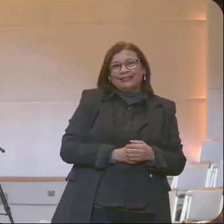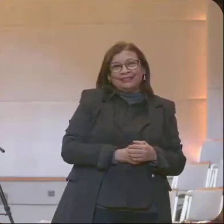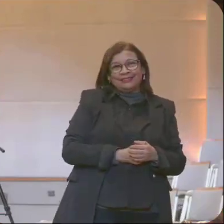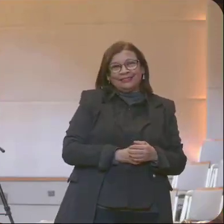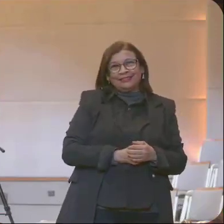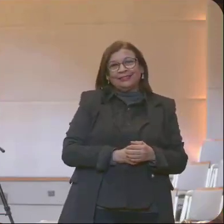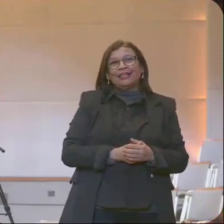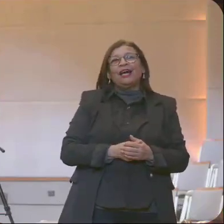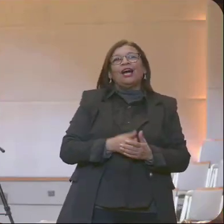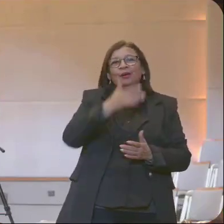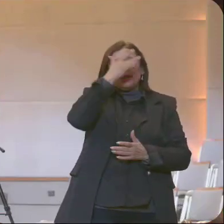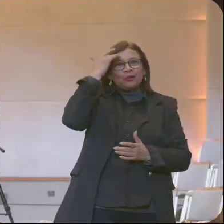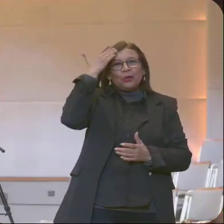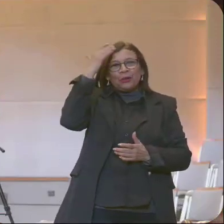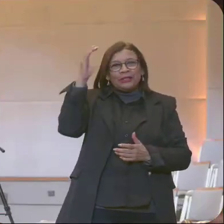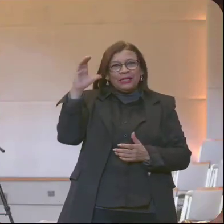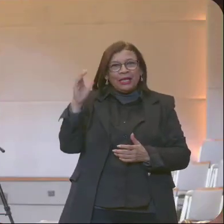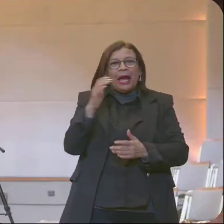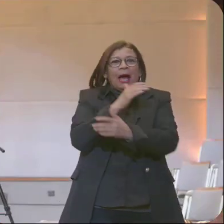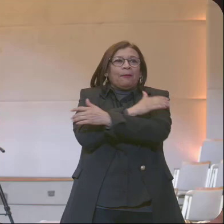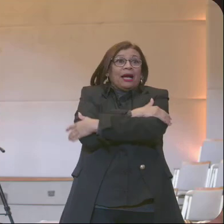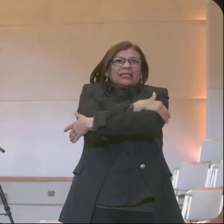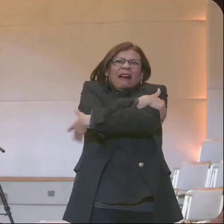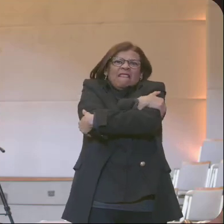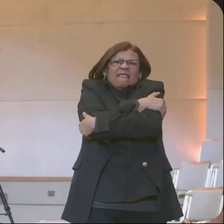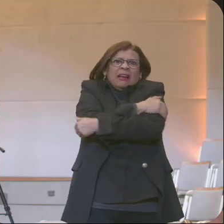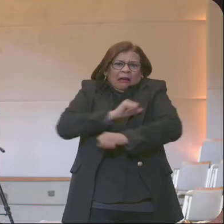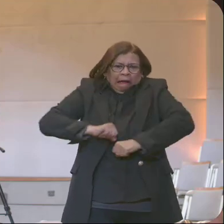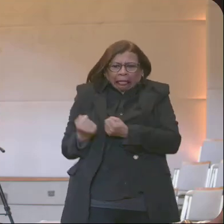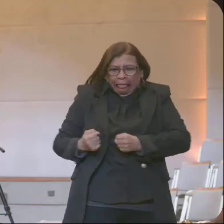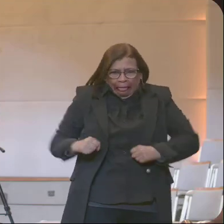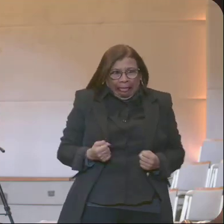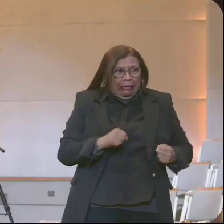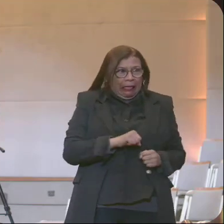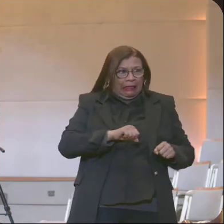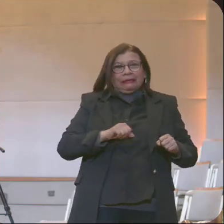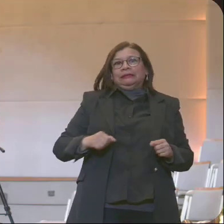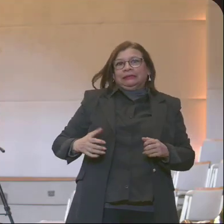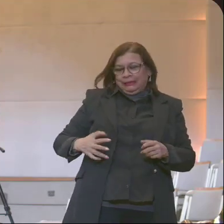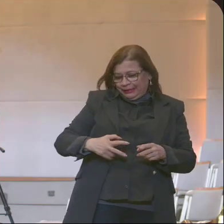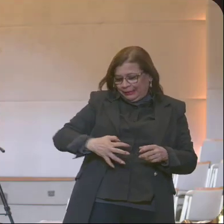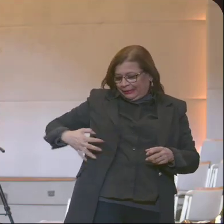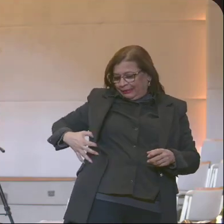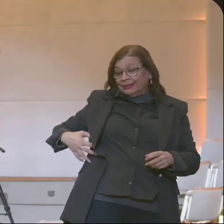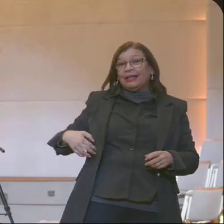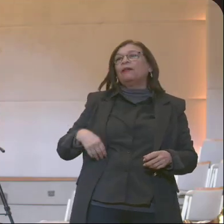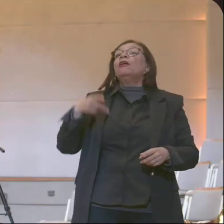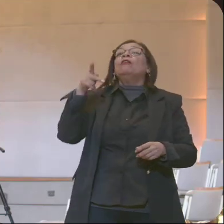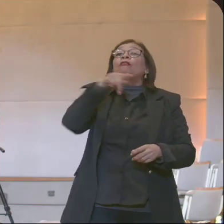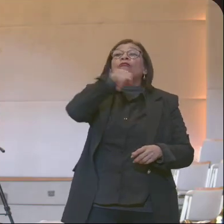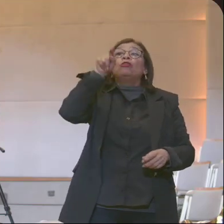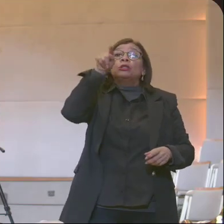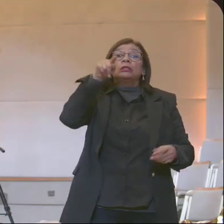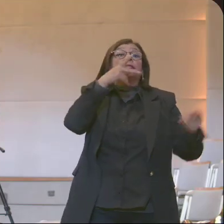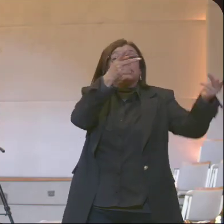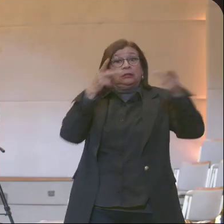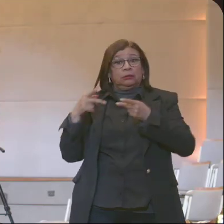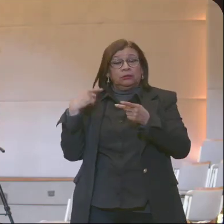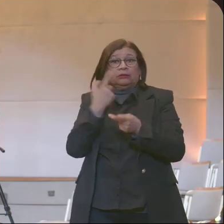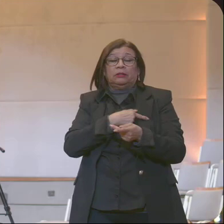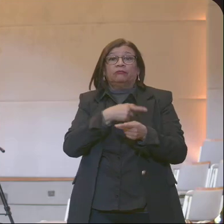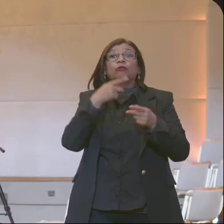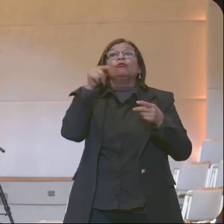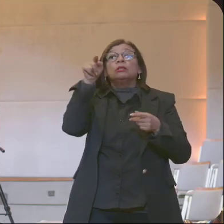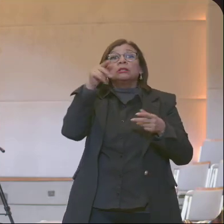O curitibano dá aquele abração, quebra costelas. Ele aperta mesmo, né? Você é nosso visitante. Você